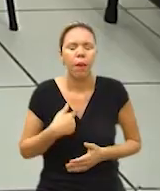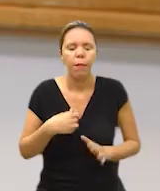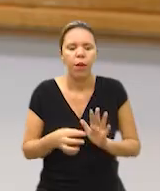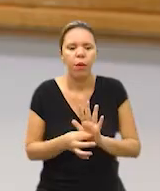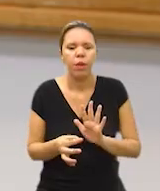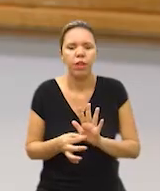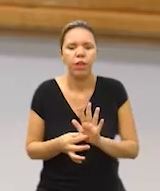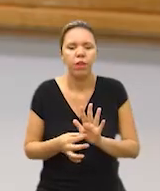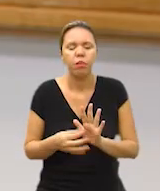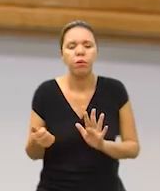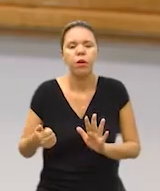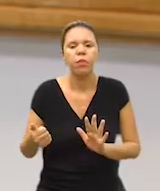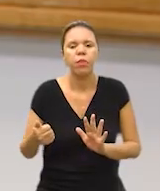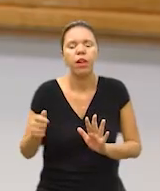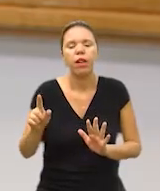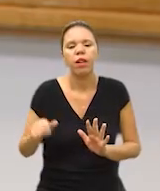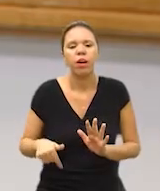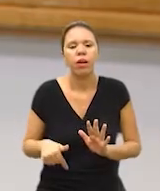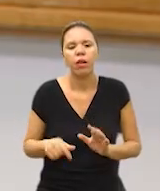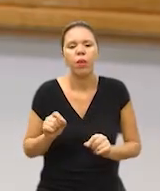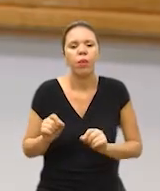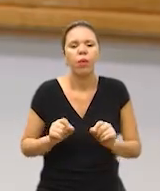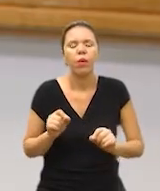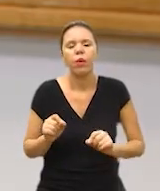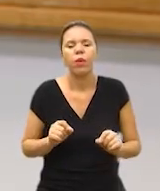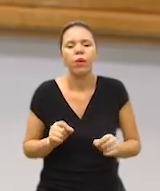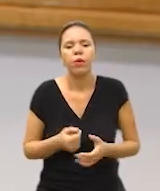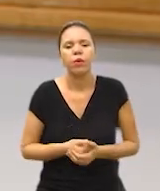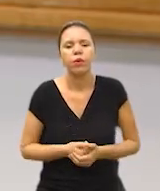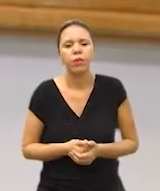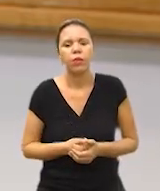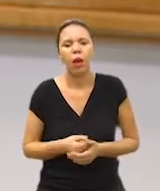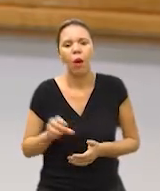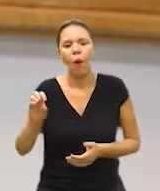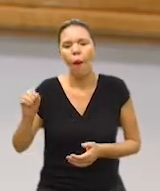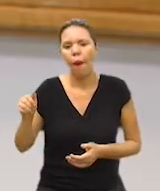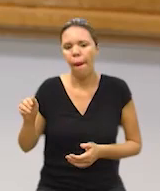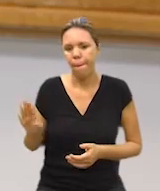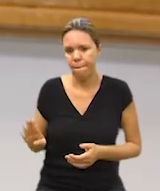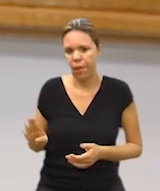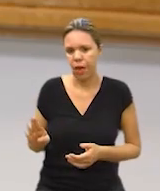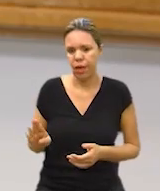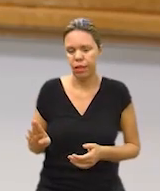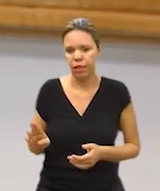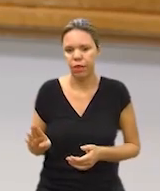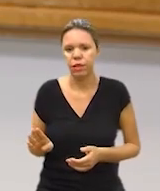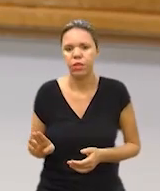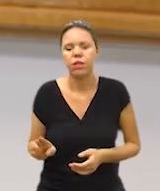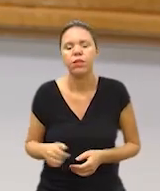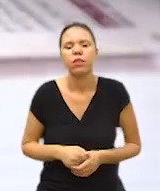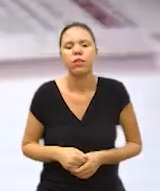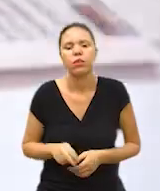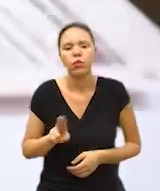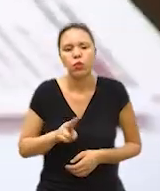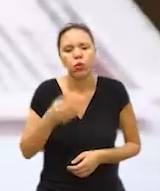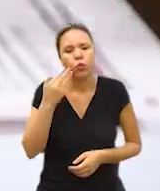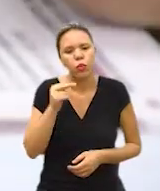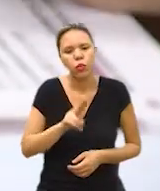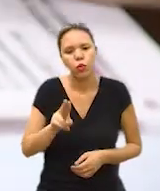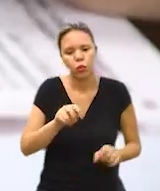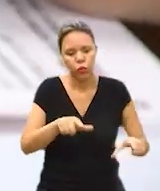opinião. O primeiro fator é que a OAB acabou por usar o